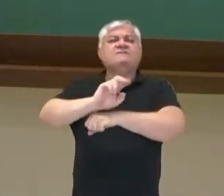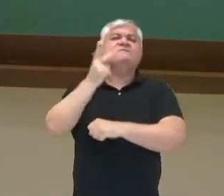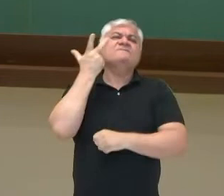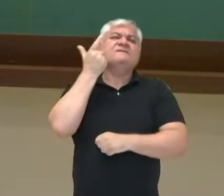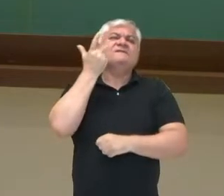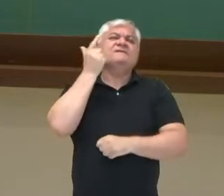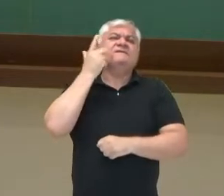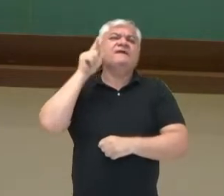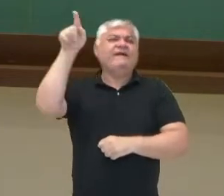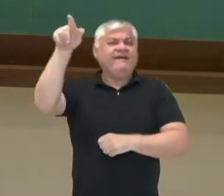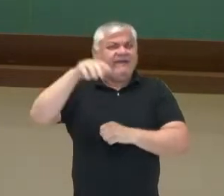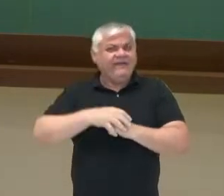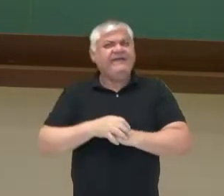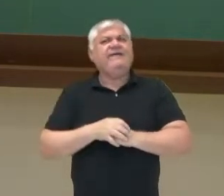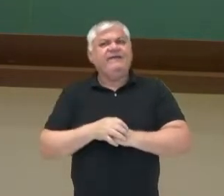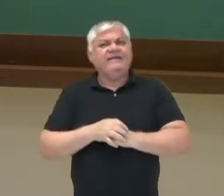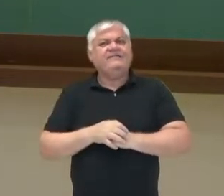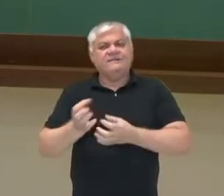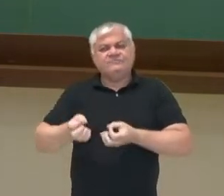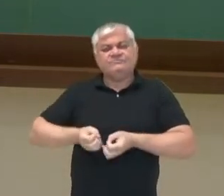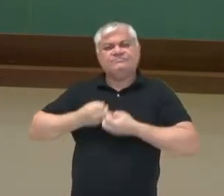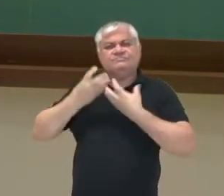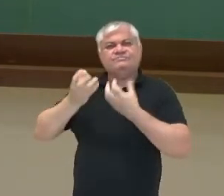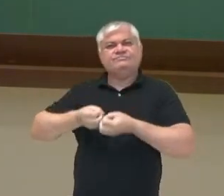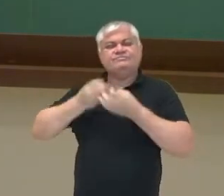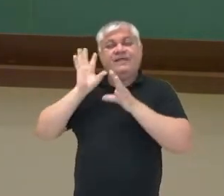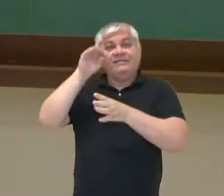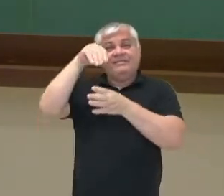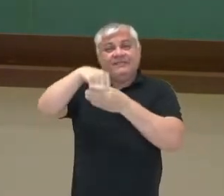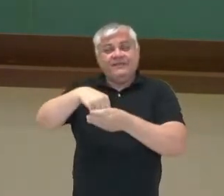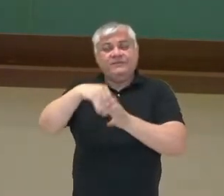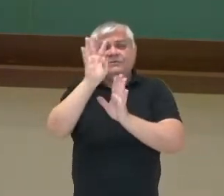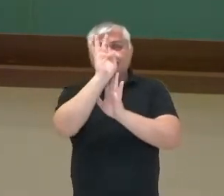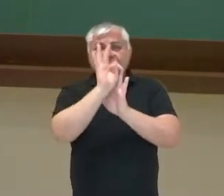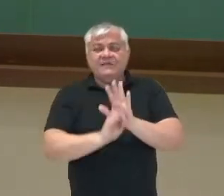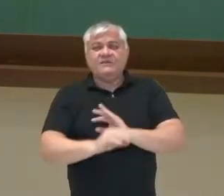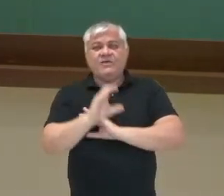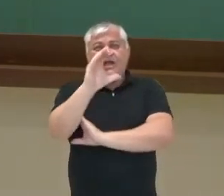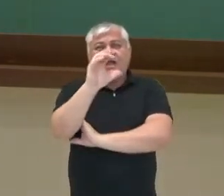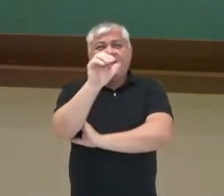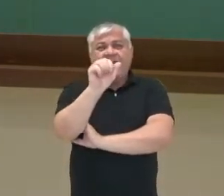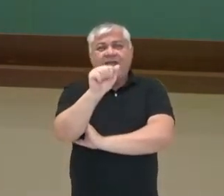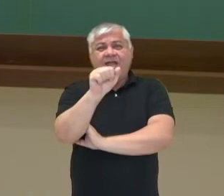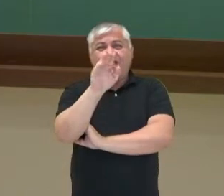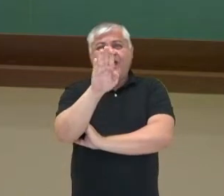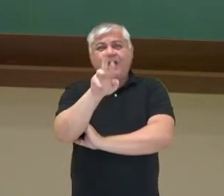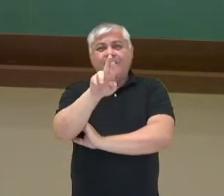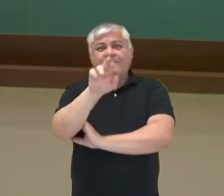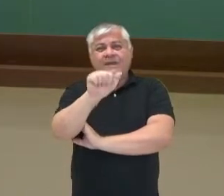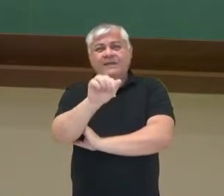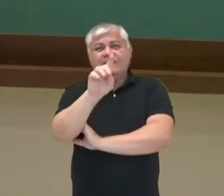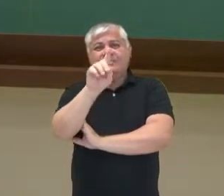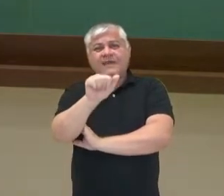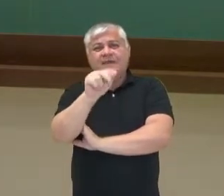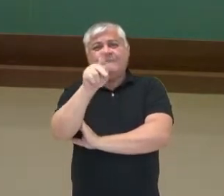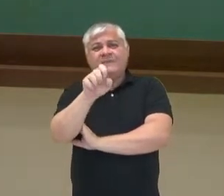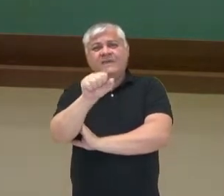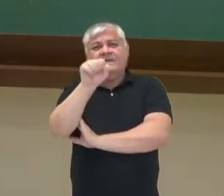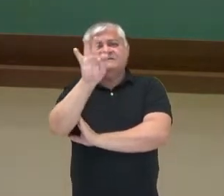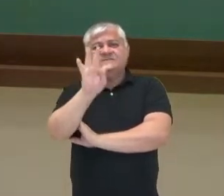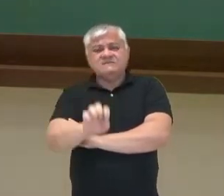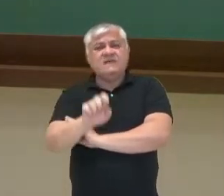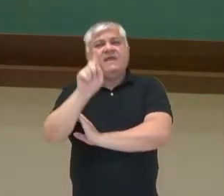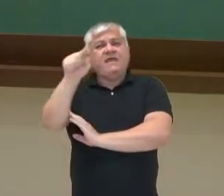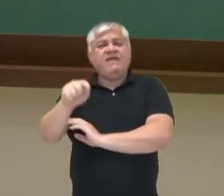expressão utilizada, né, inclusive dentro do texto, cabra da peste, né? Então, é uma expressão